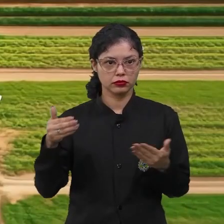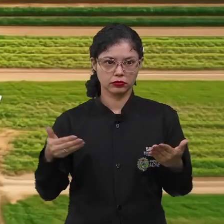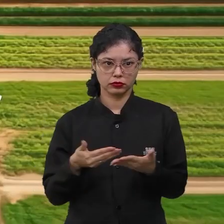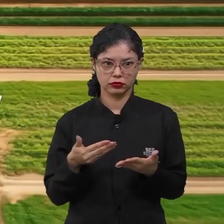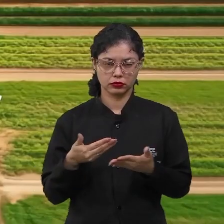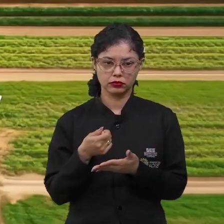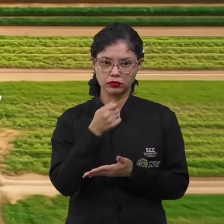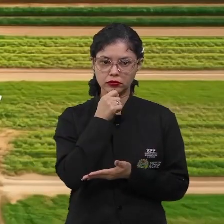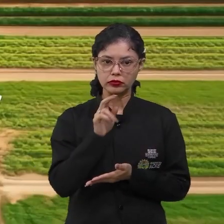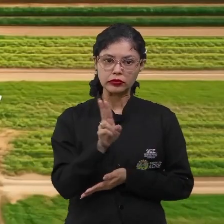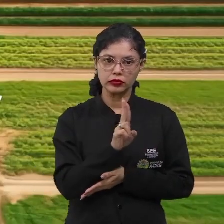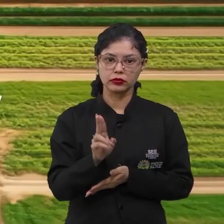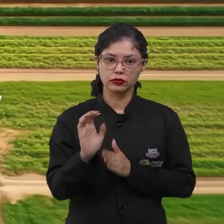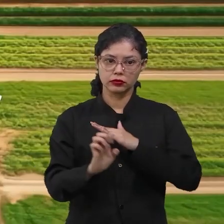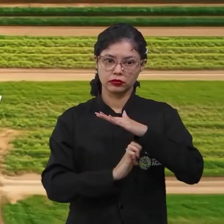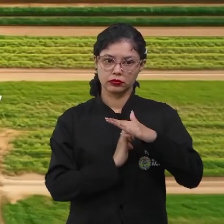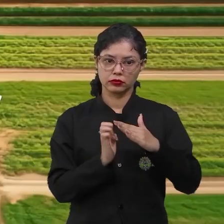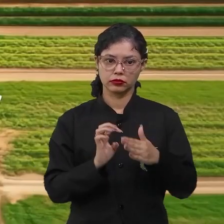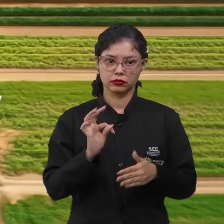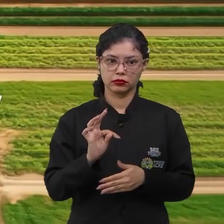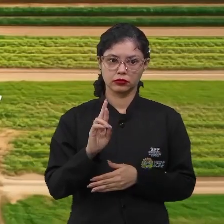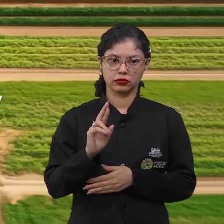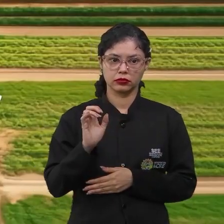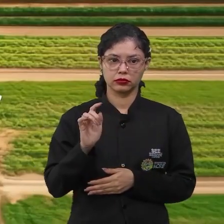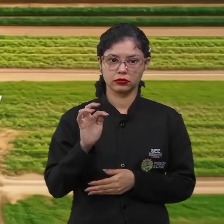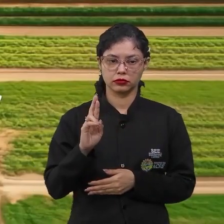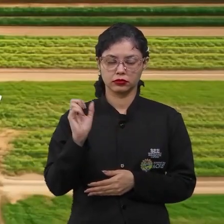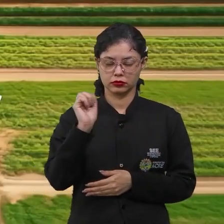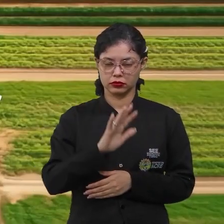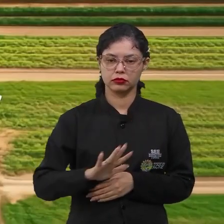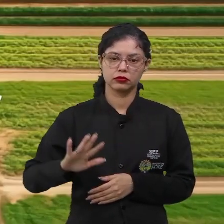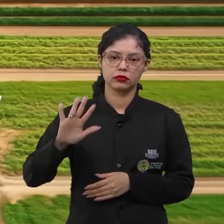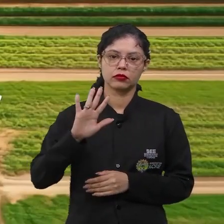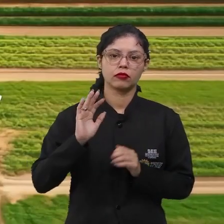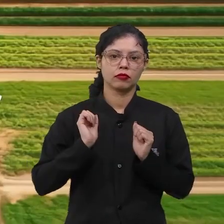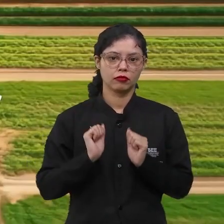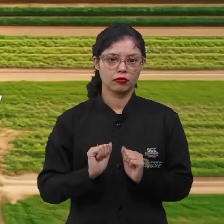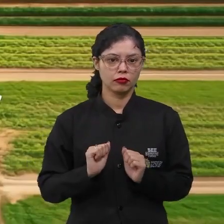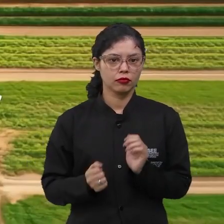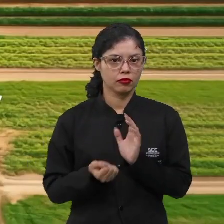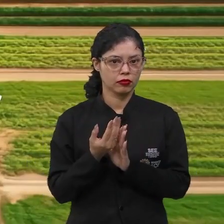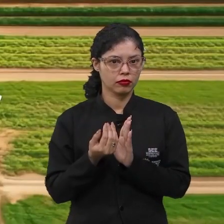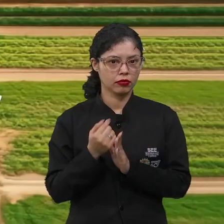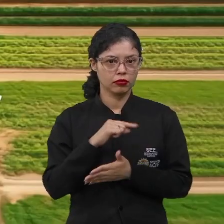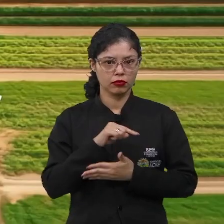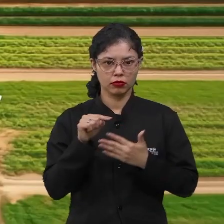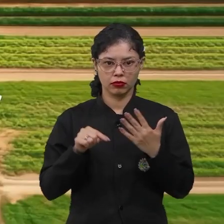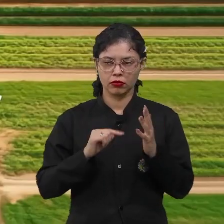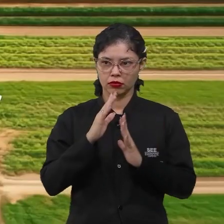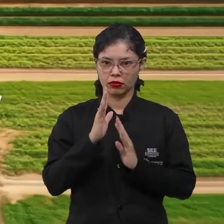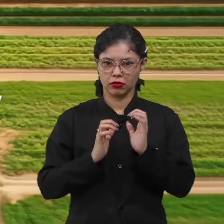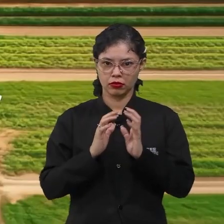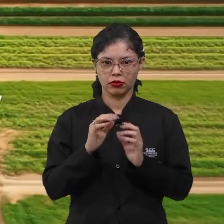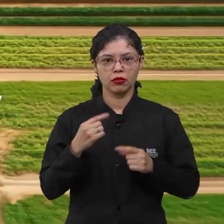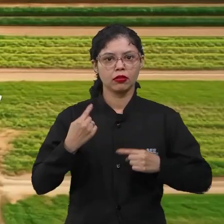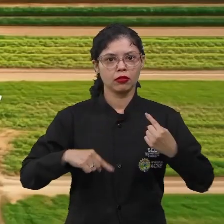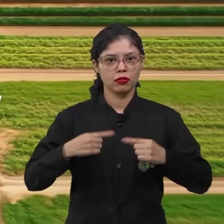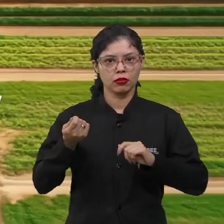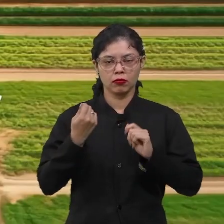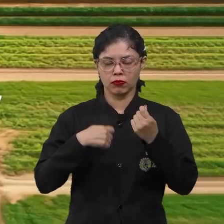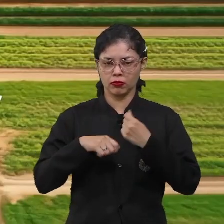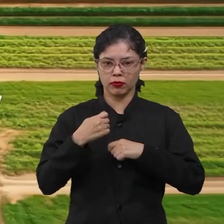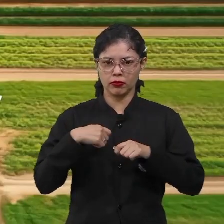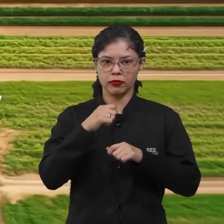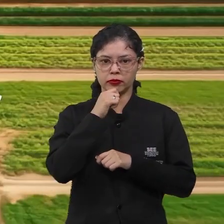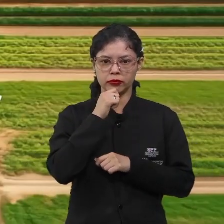atualmente, que são as chamadas empresas transnacionais. E sim, isso podem gerar aí diversos conflitos econômicos.